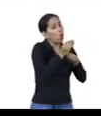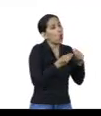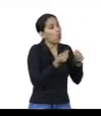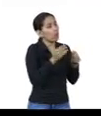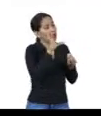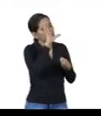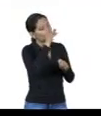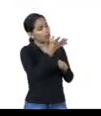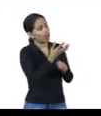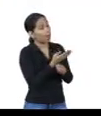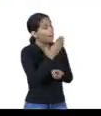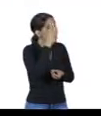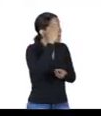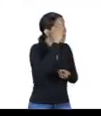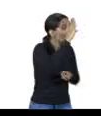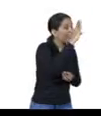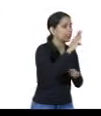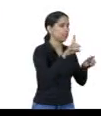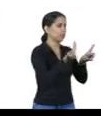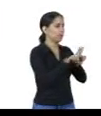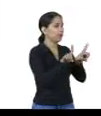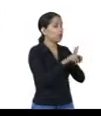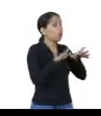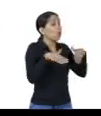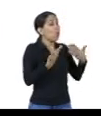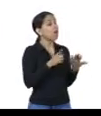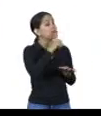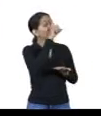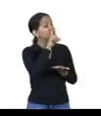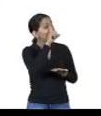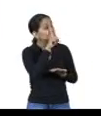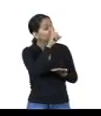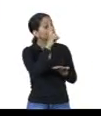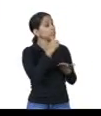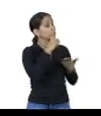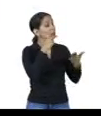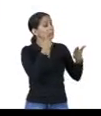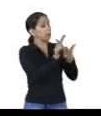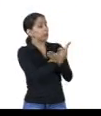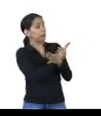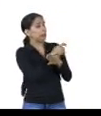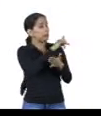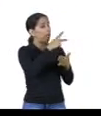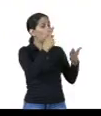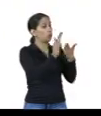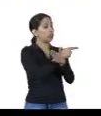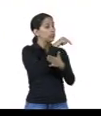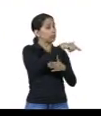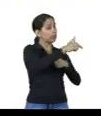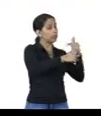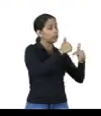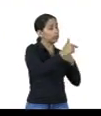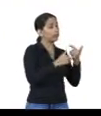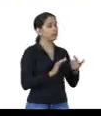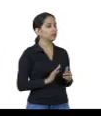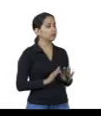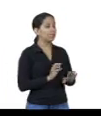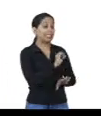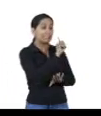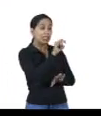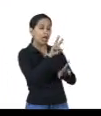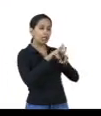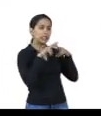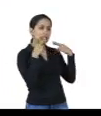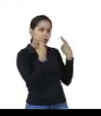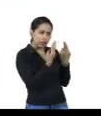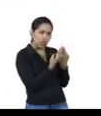e principalmente abordando quais os riscos de acidente que porventura possam ocorrer nessa atividade, sendo que essa